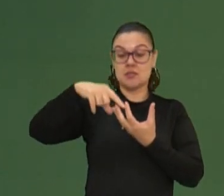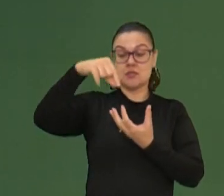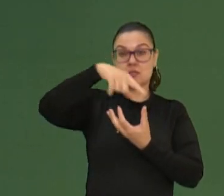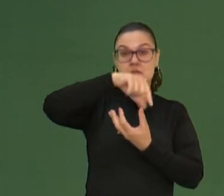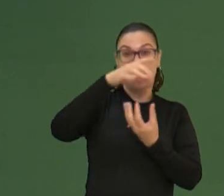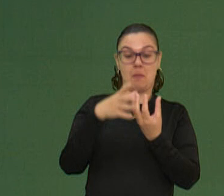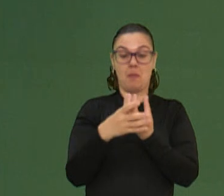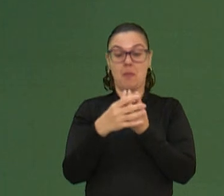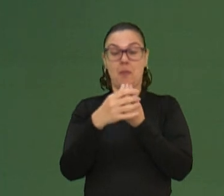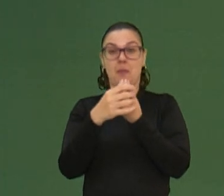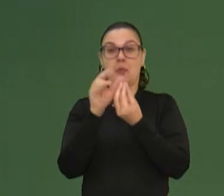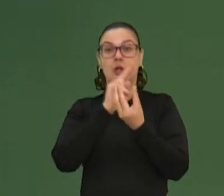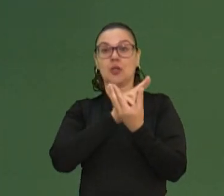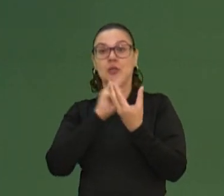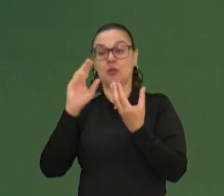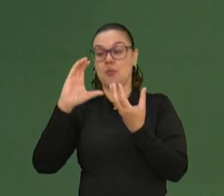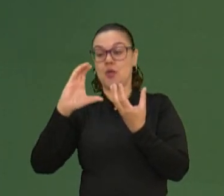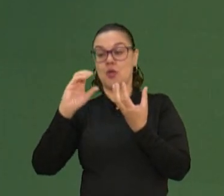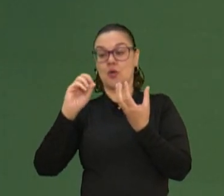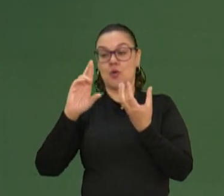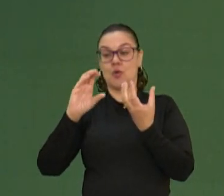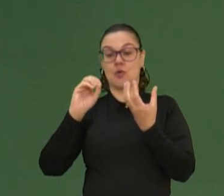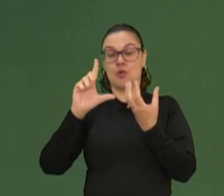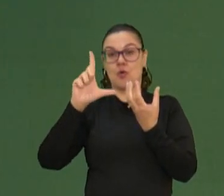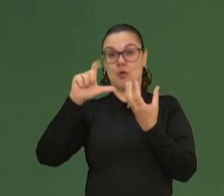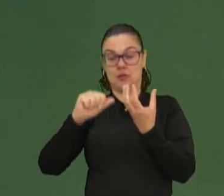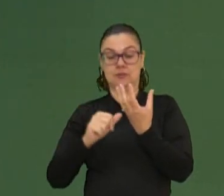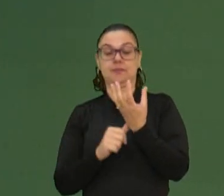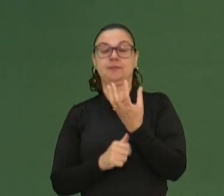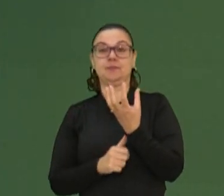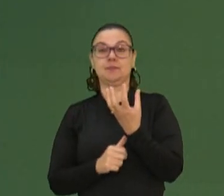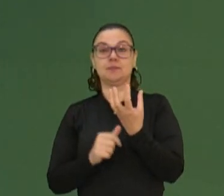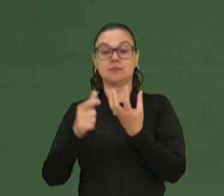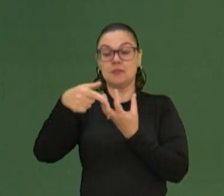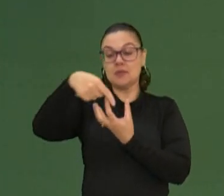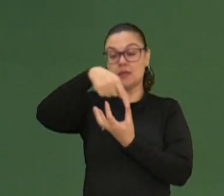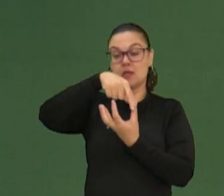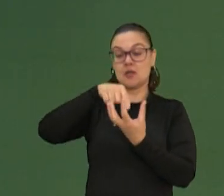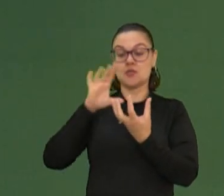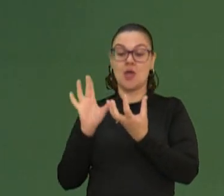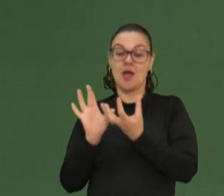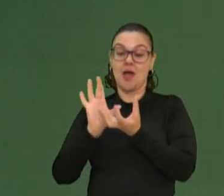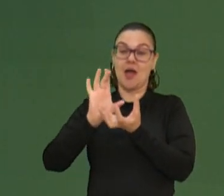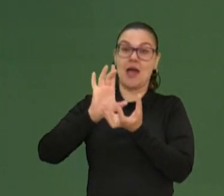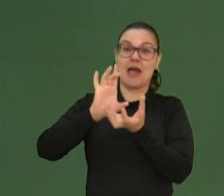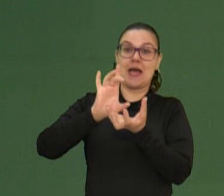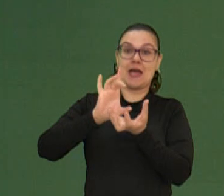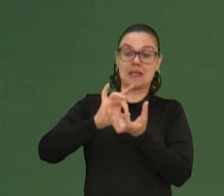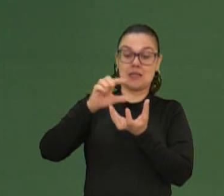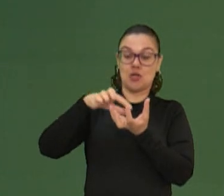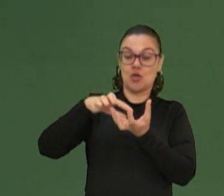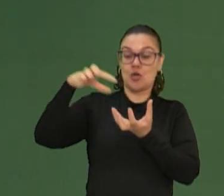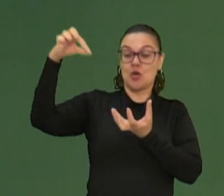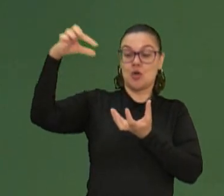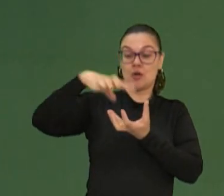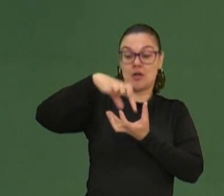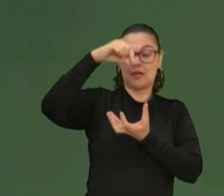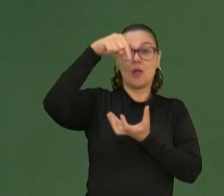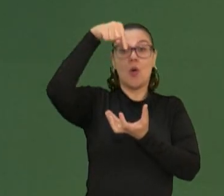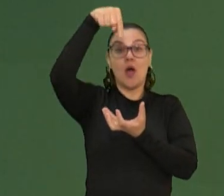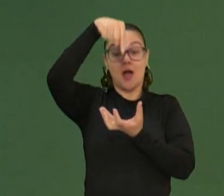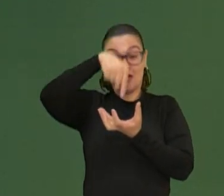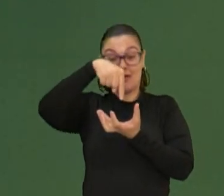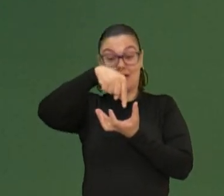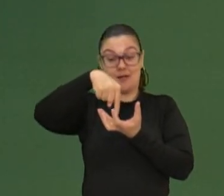em conjunto chamamos de corola. E tudo isso são anexos para a porção reprodutiva em si.